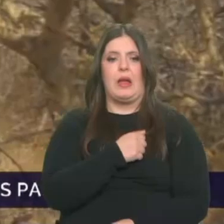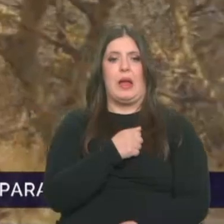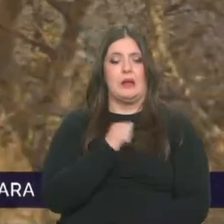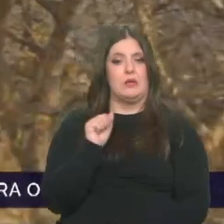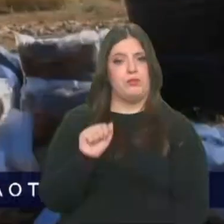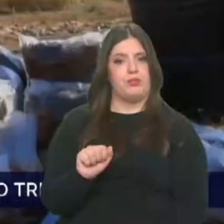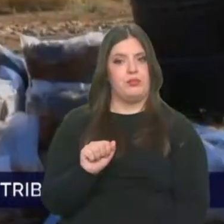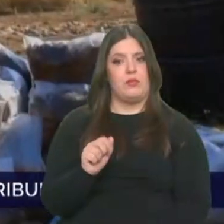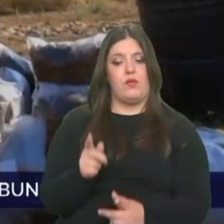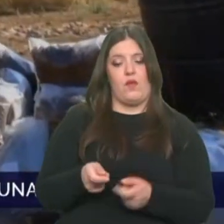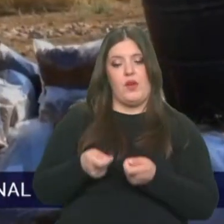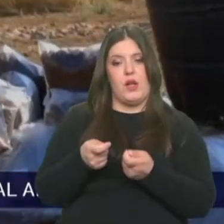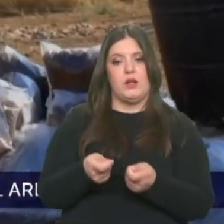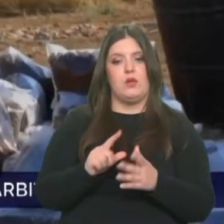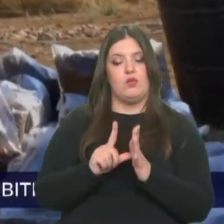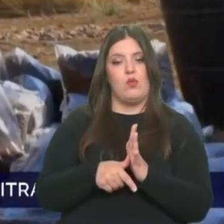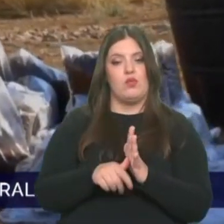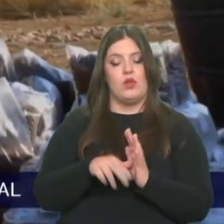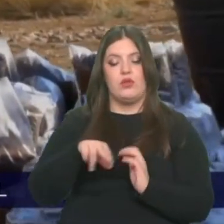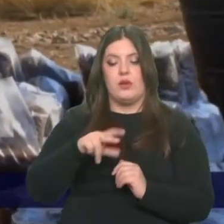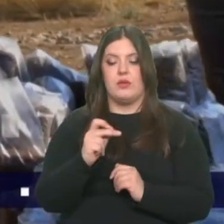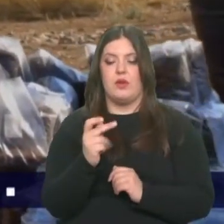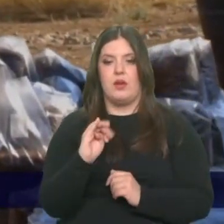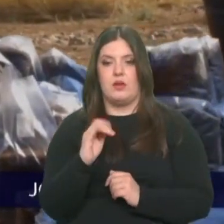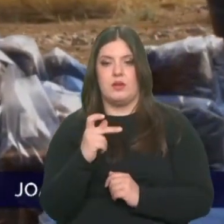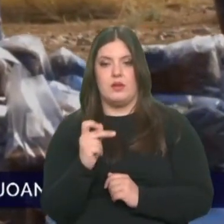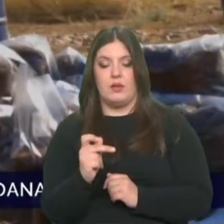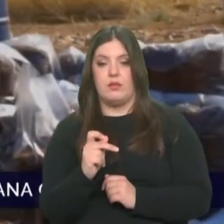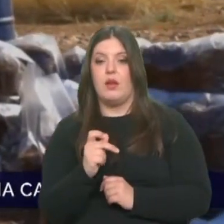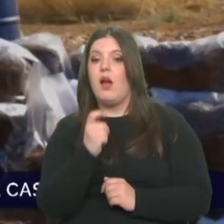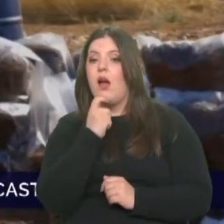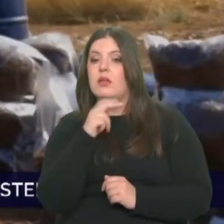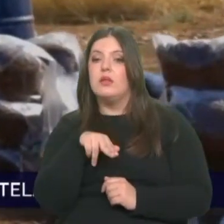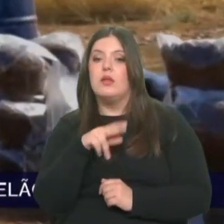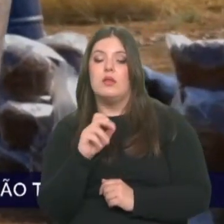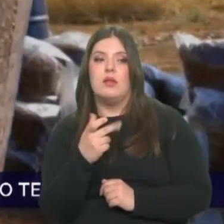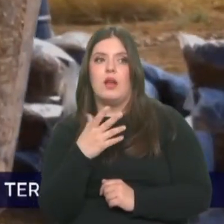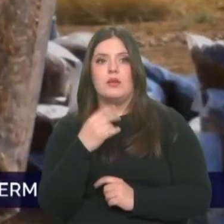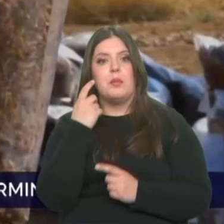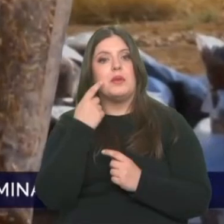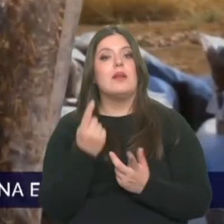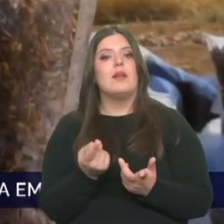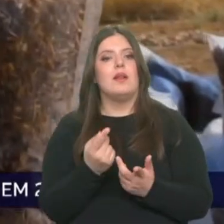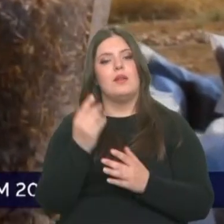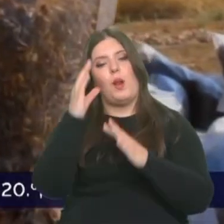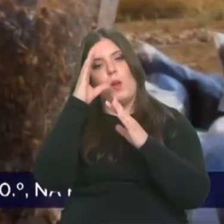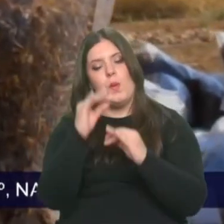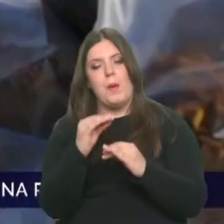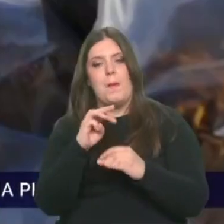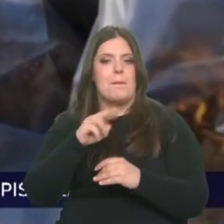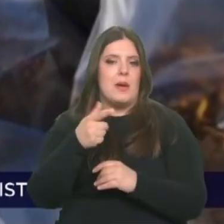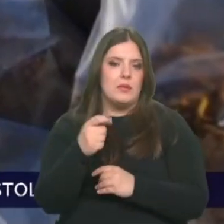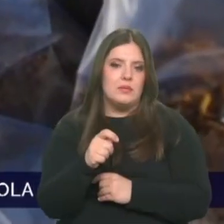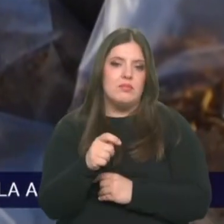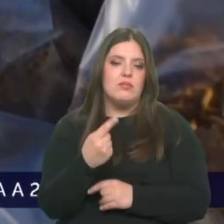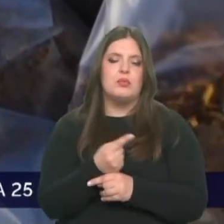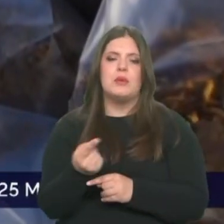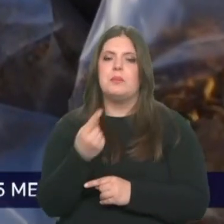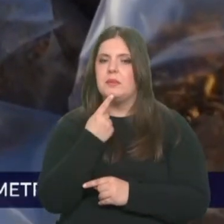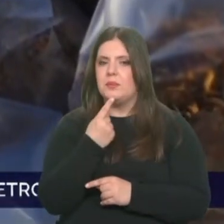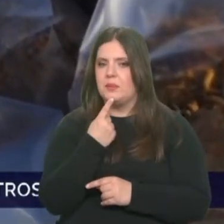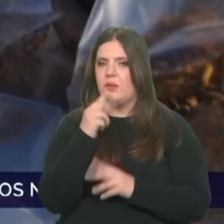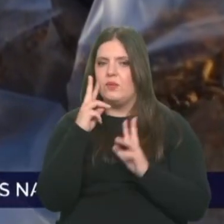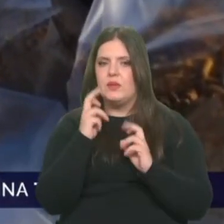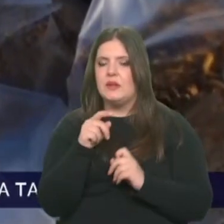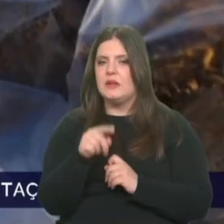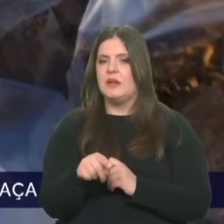que foram financiadas por projetos da NASA. E se a NASA estão a pensar, obviamente, em quê? Lua, Marte. Porque eles perceberam, nesta